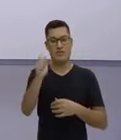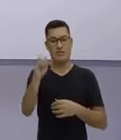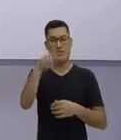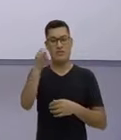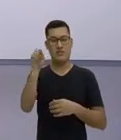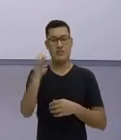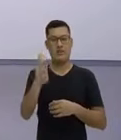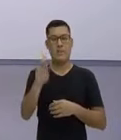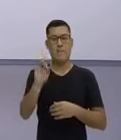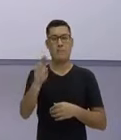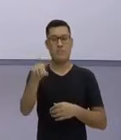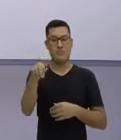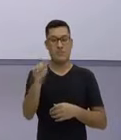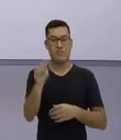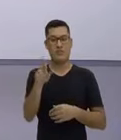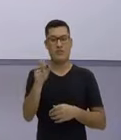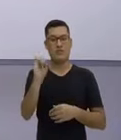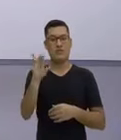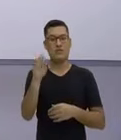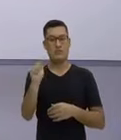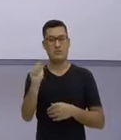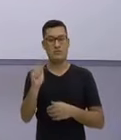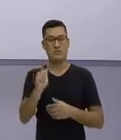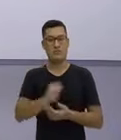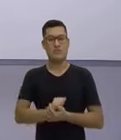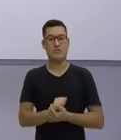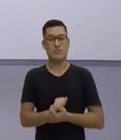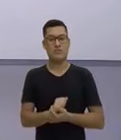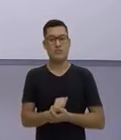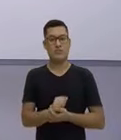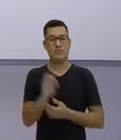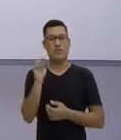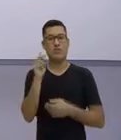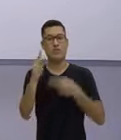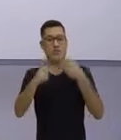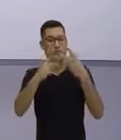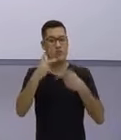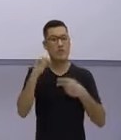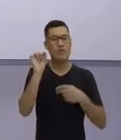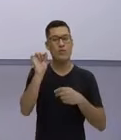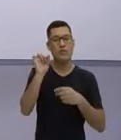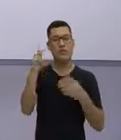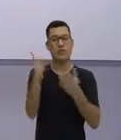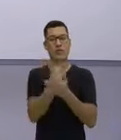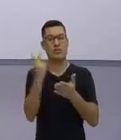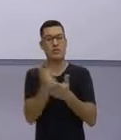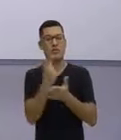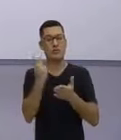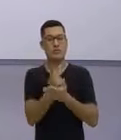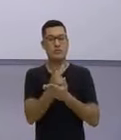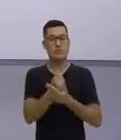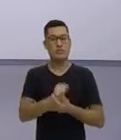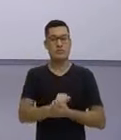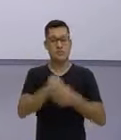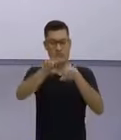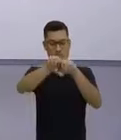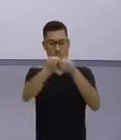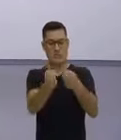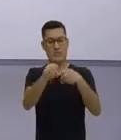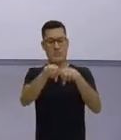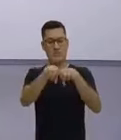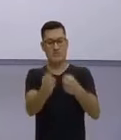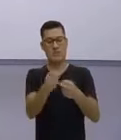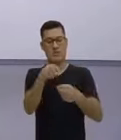Mas a ideia, será que é tão complicada? Não, né? Vocês viram lá o que aconteceu, né? Com essa fissão, no caso, com a molécula. Fissão é quebra, né? Ele vai se